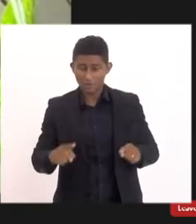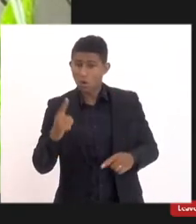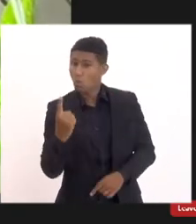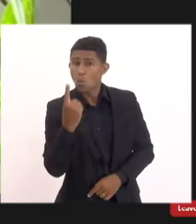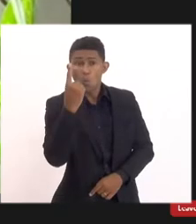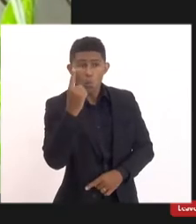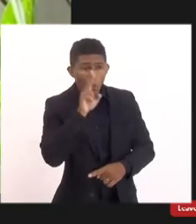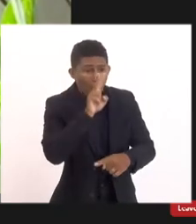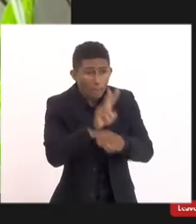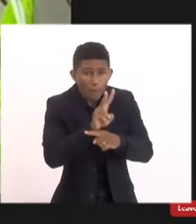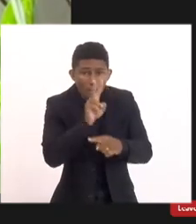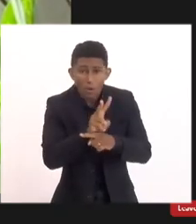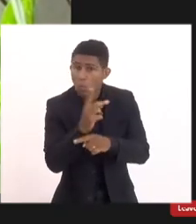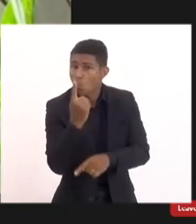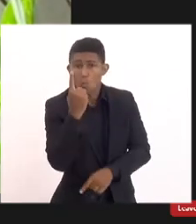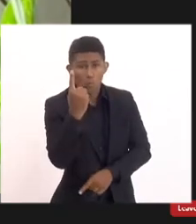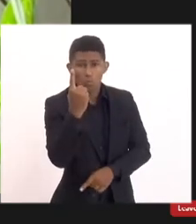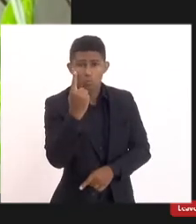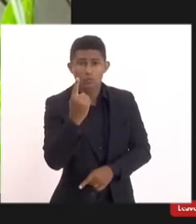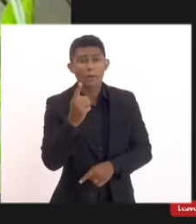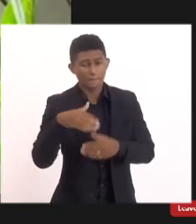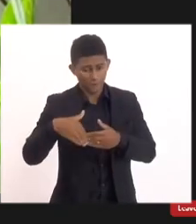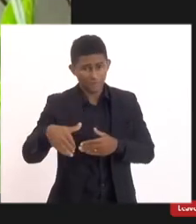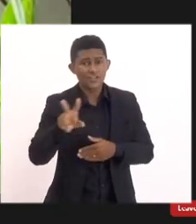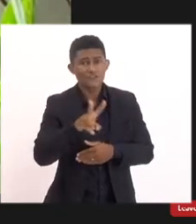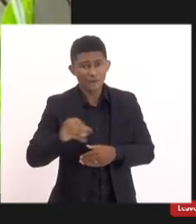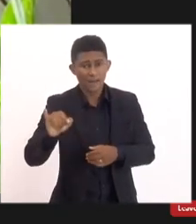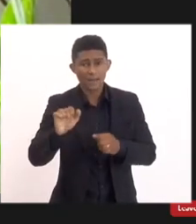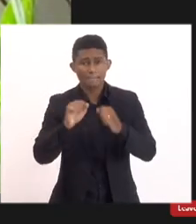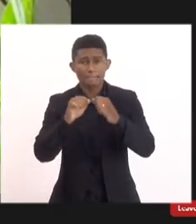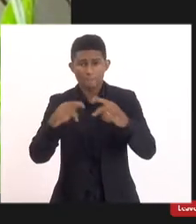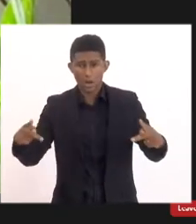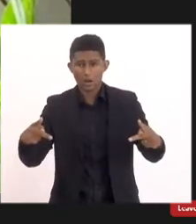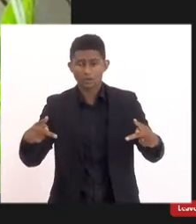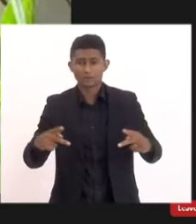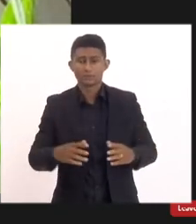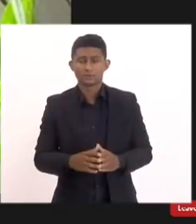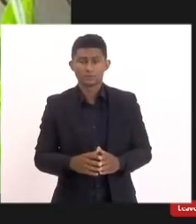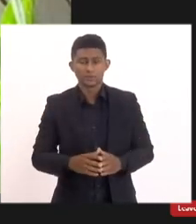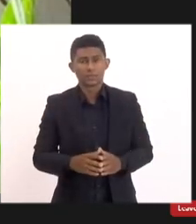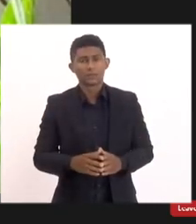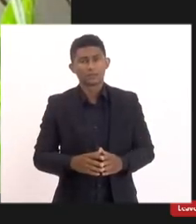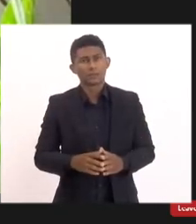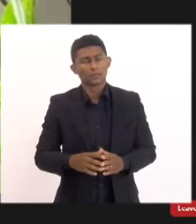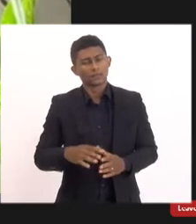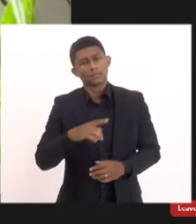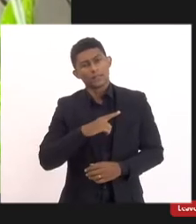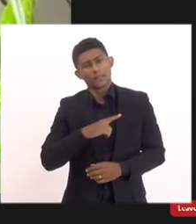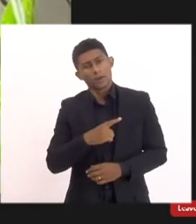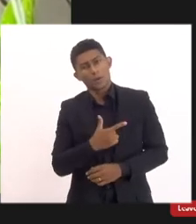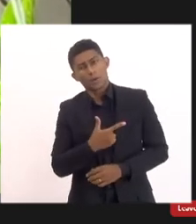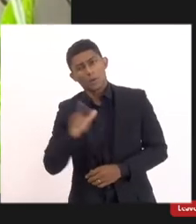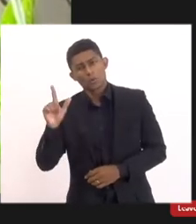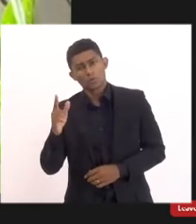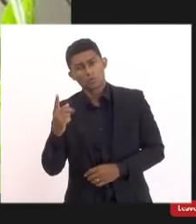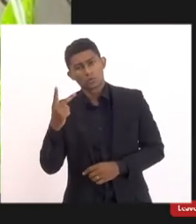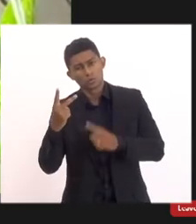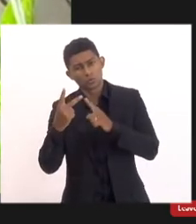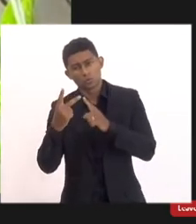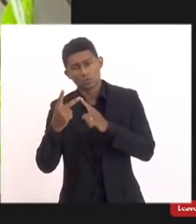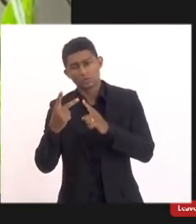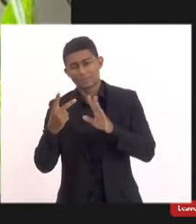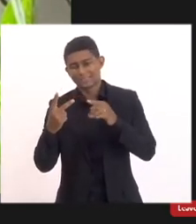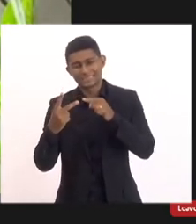aposentar, então não temos, né? Aliás, eu tenho um segundo, mas não posso contar com